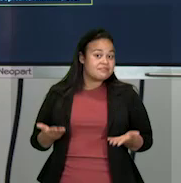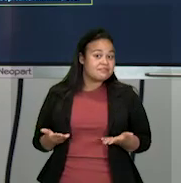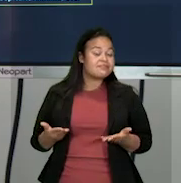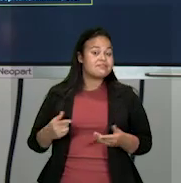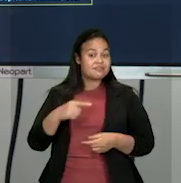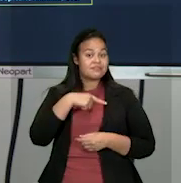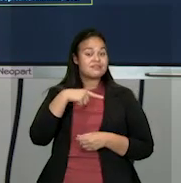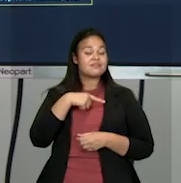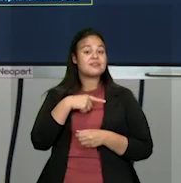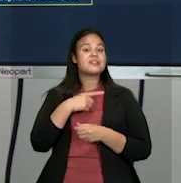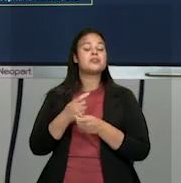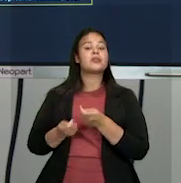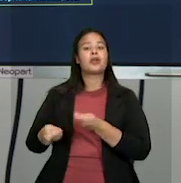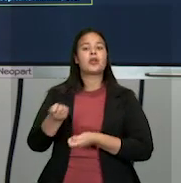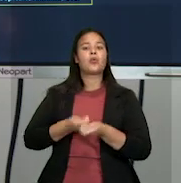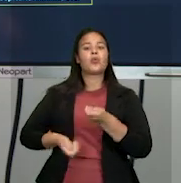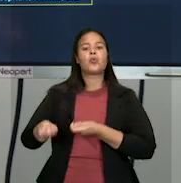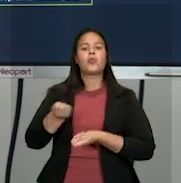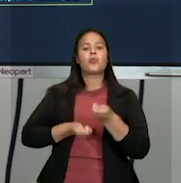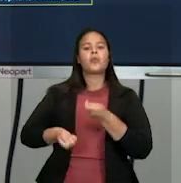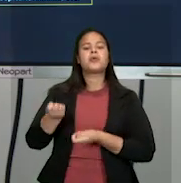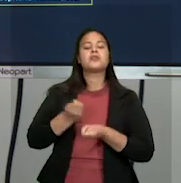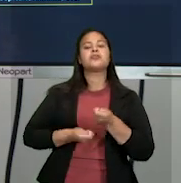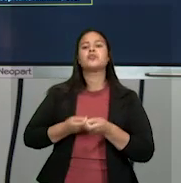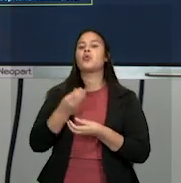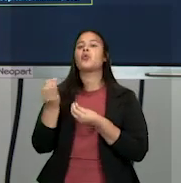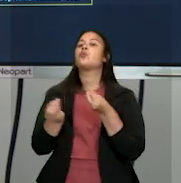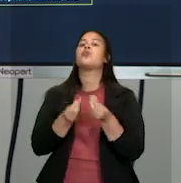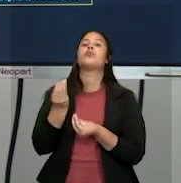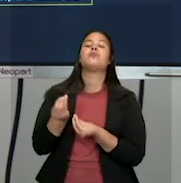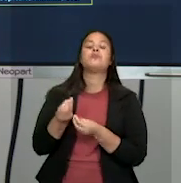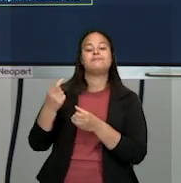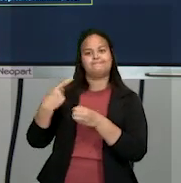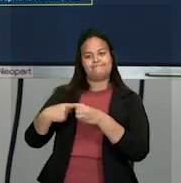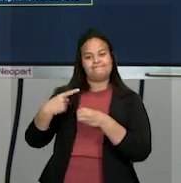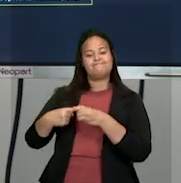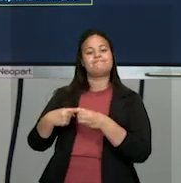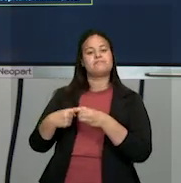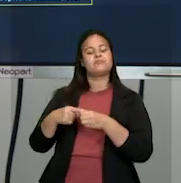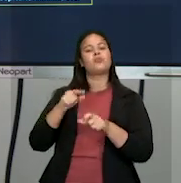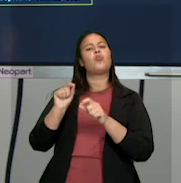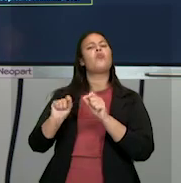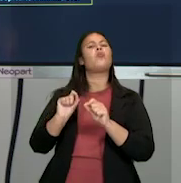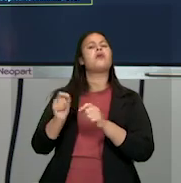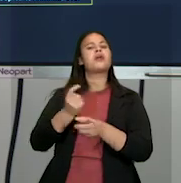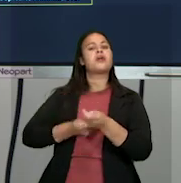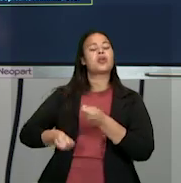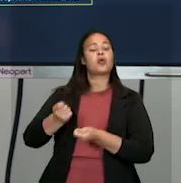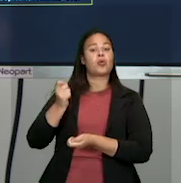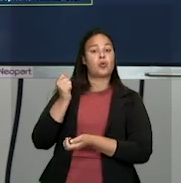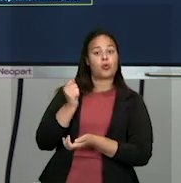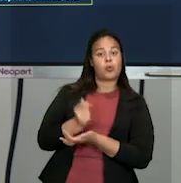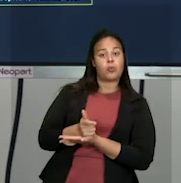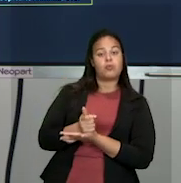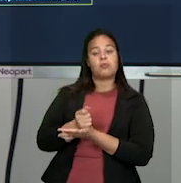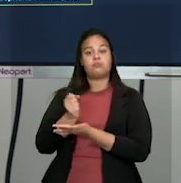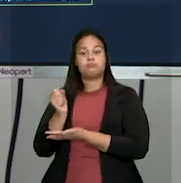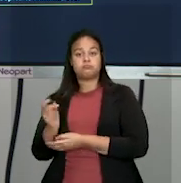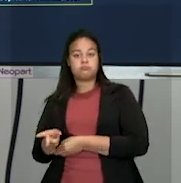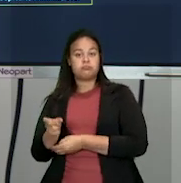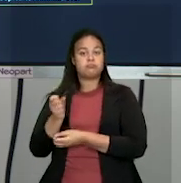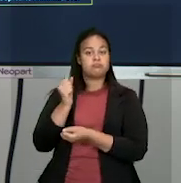o comércio, que funciona muito na cidade. O que é comércio? É compra e